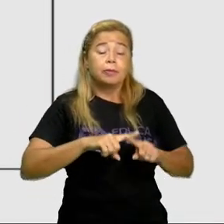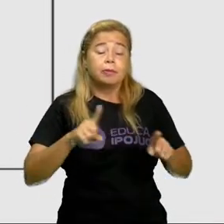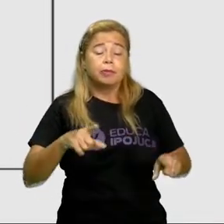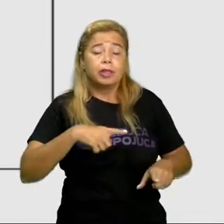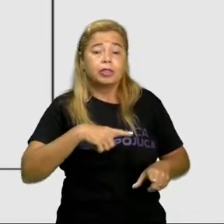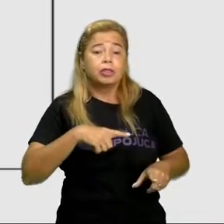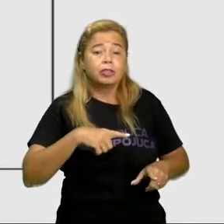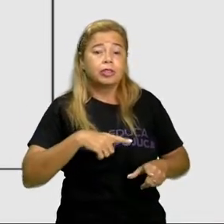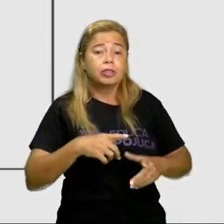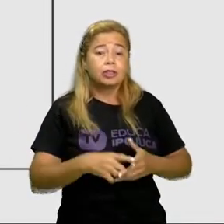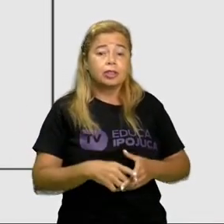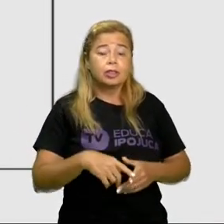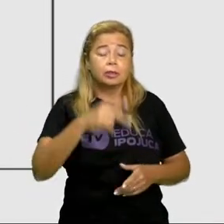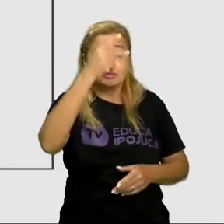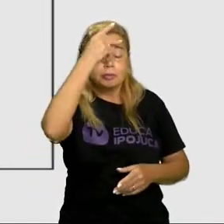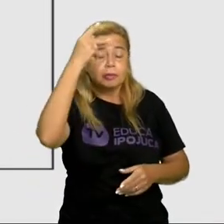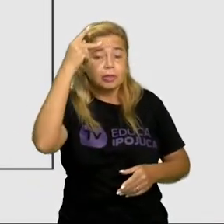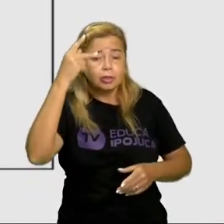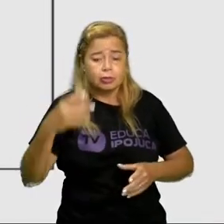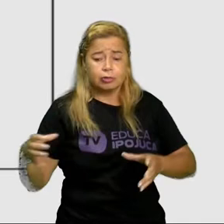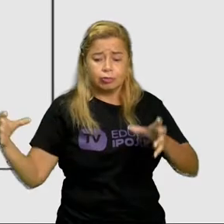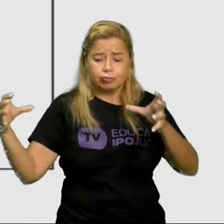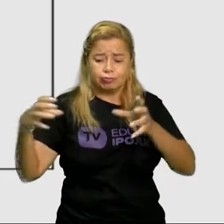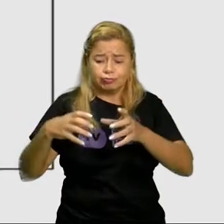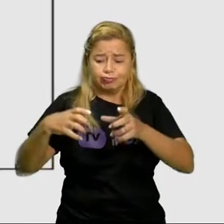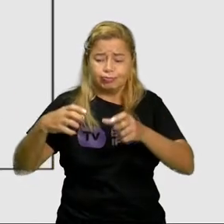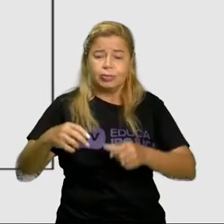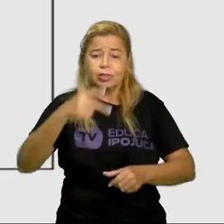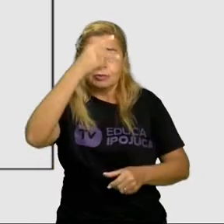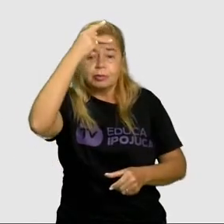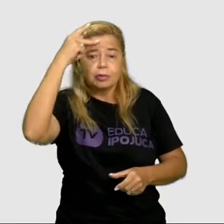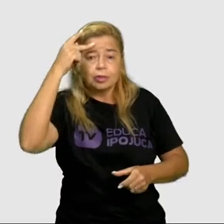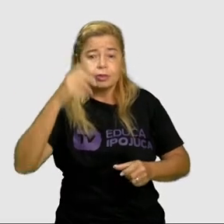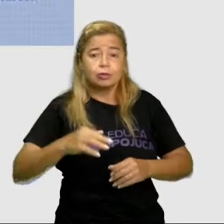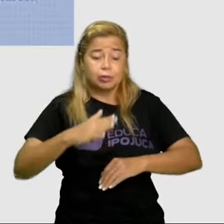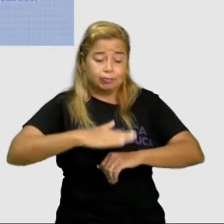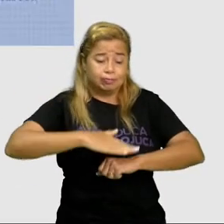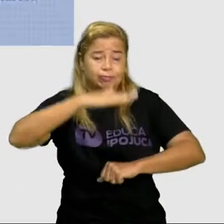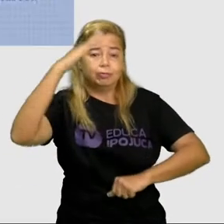partes mais lilás aqui, ó. É onde tem mais gente.